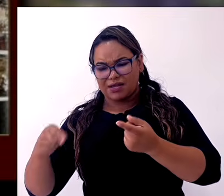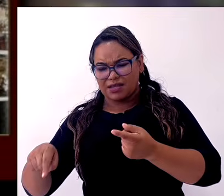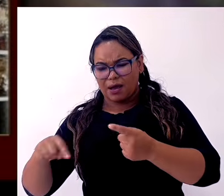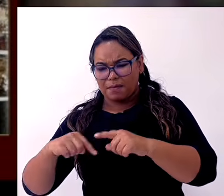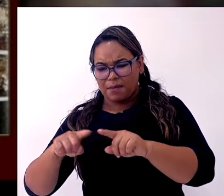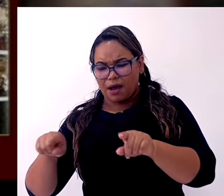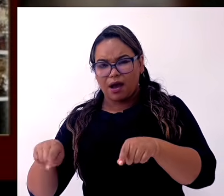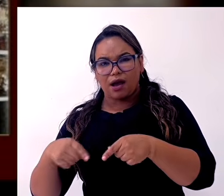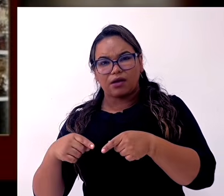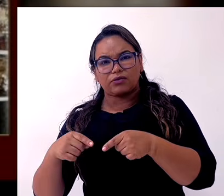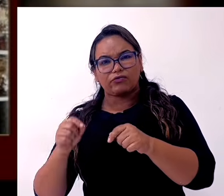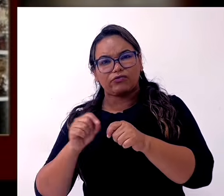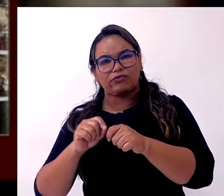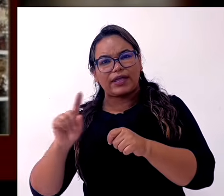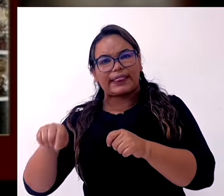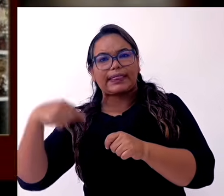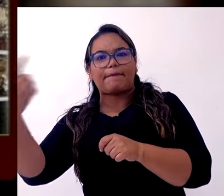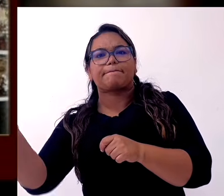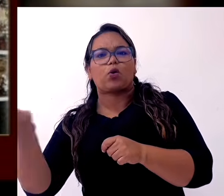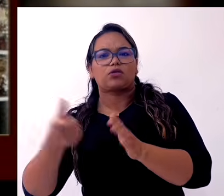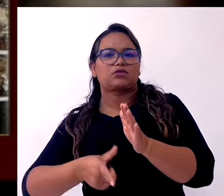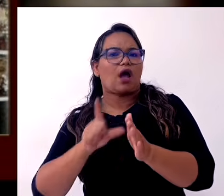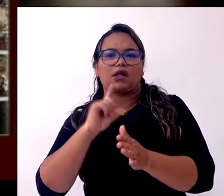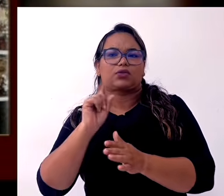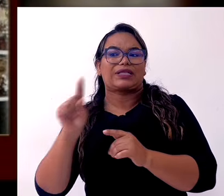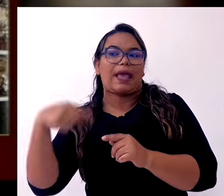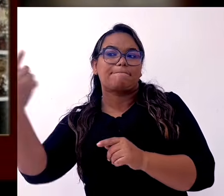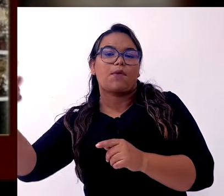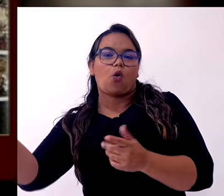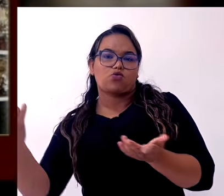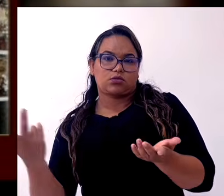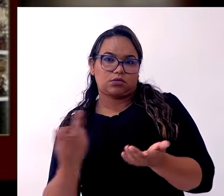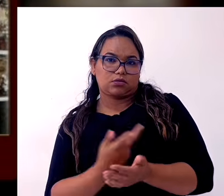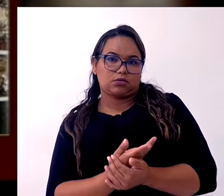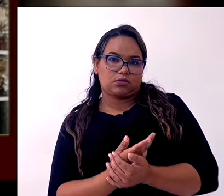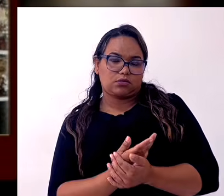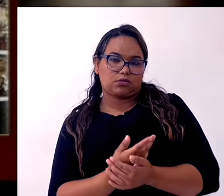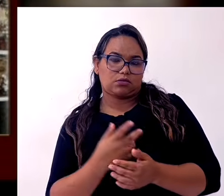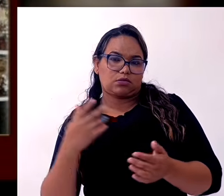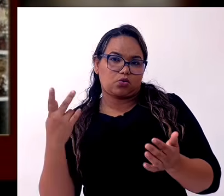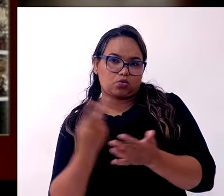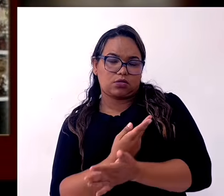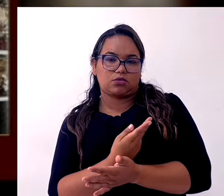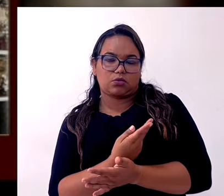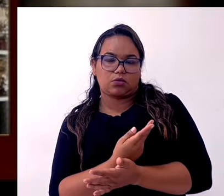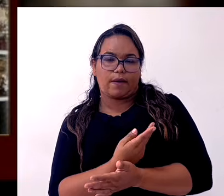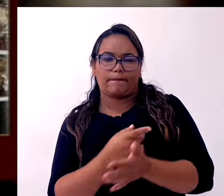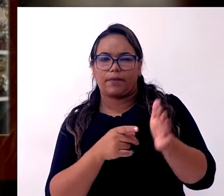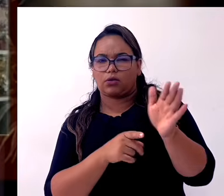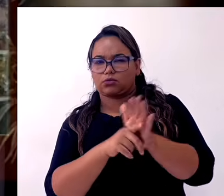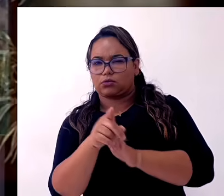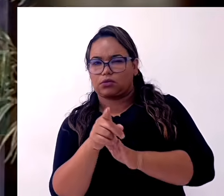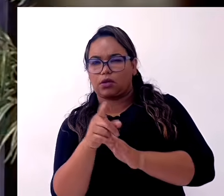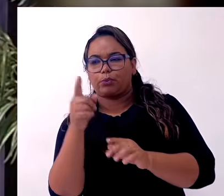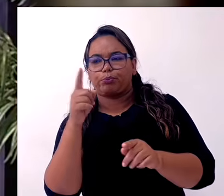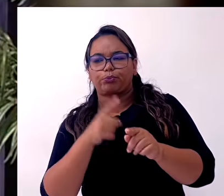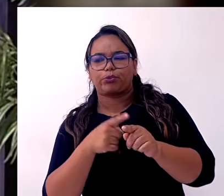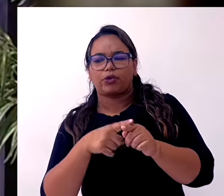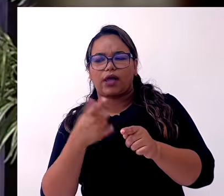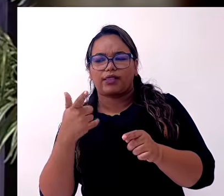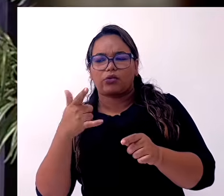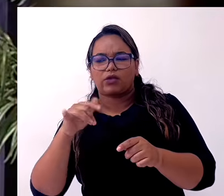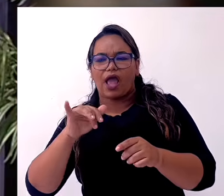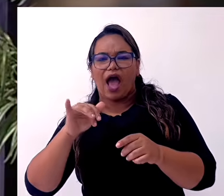Se você olha então para a grama, isso foi tudo que foi achado. Não se achou nenhum pedaço do avião da